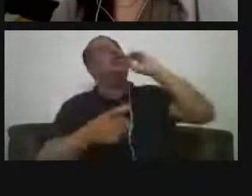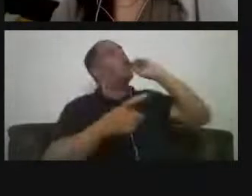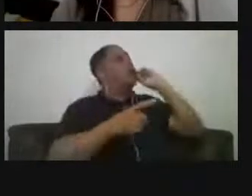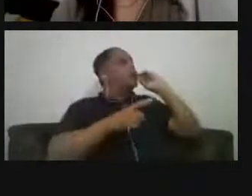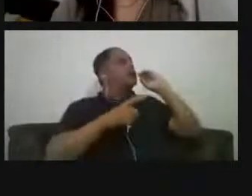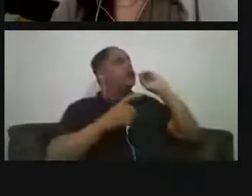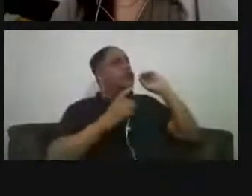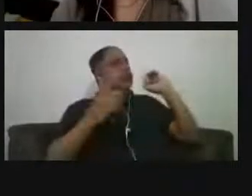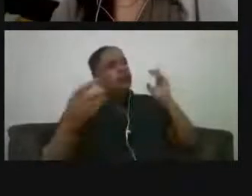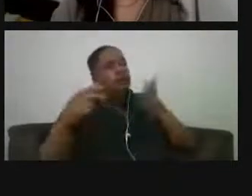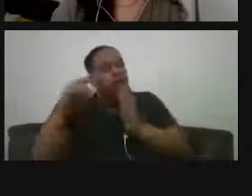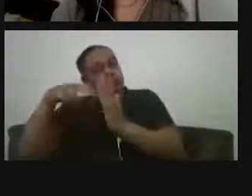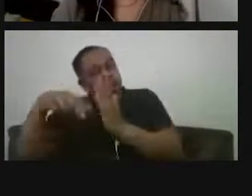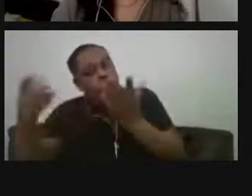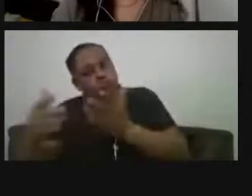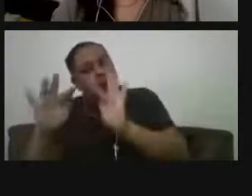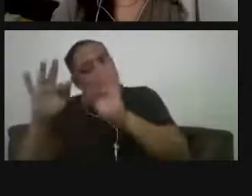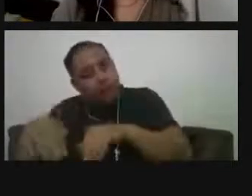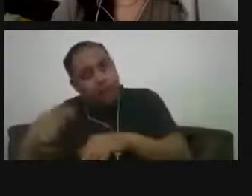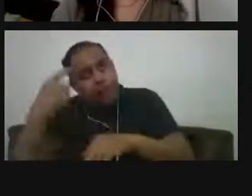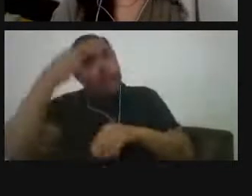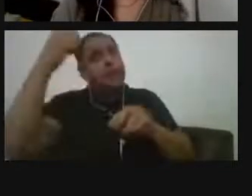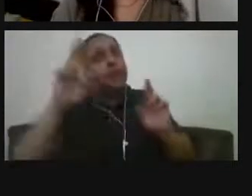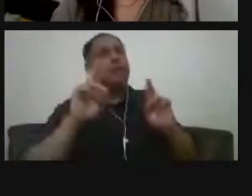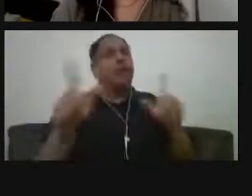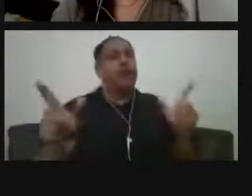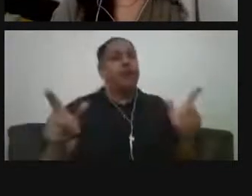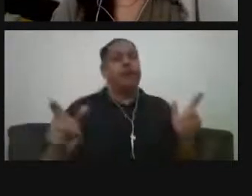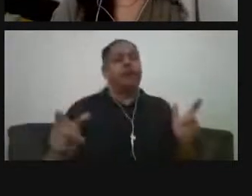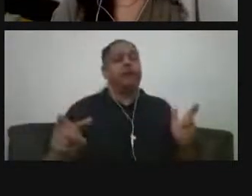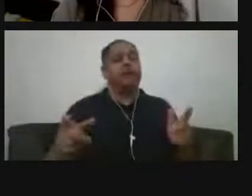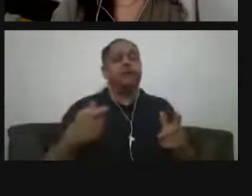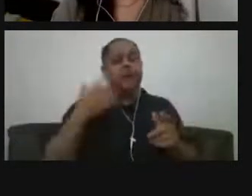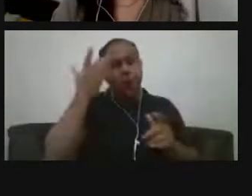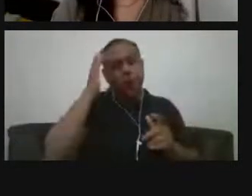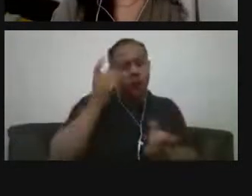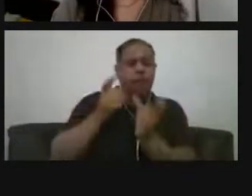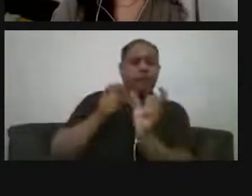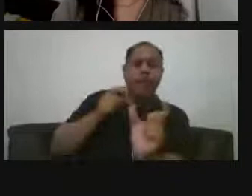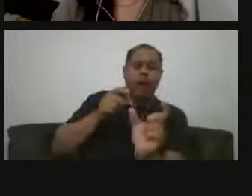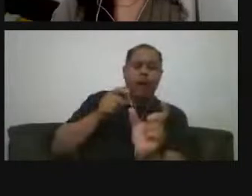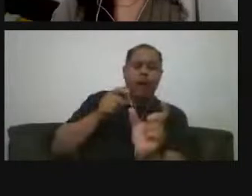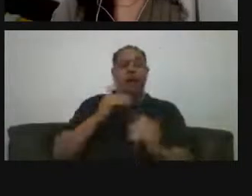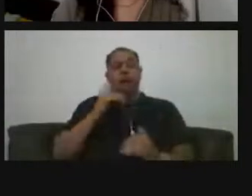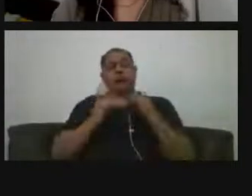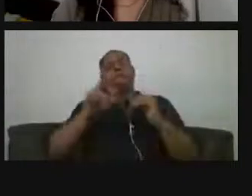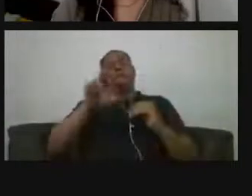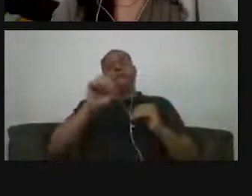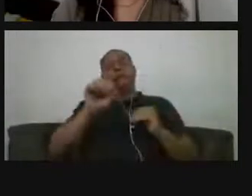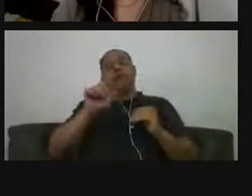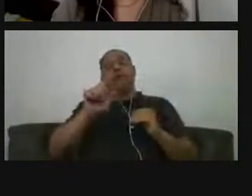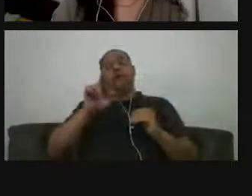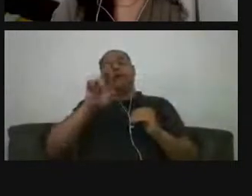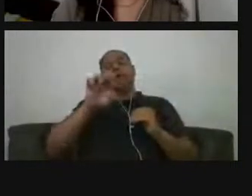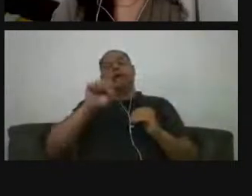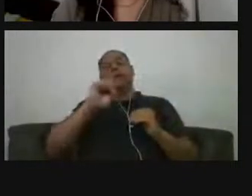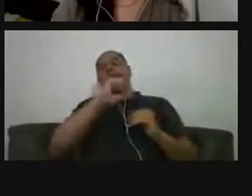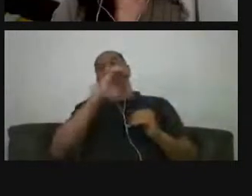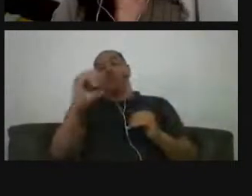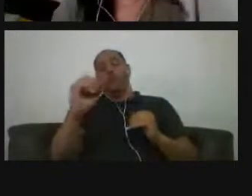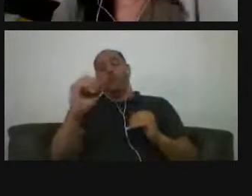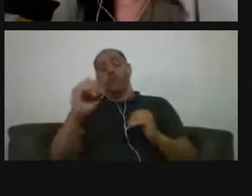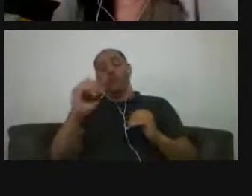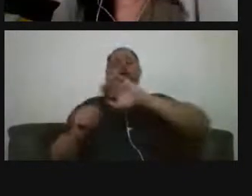eu acho que eu trocaria a palavra progresso por metamorfose.